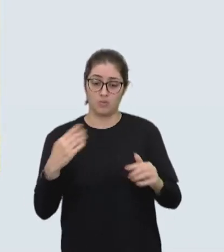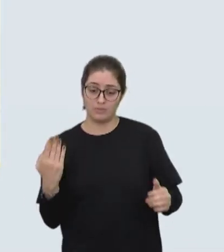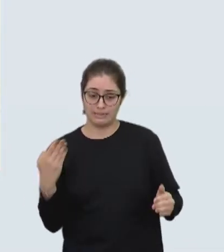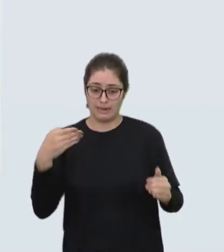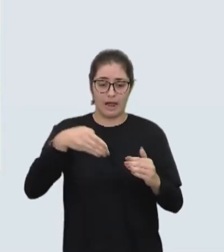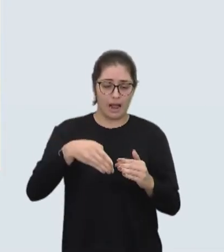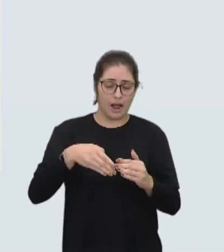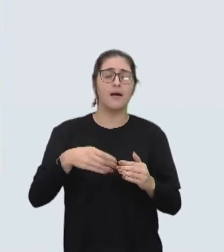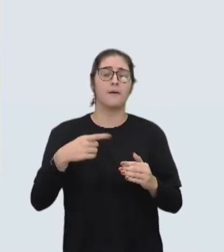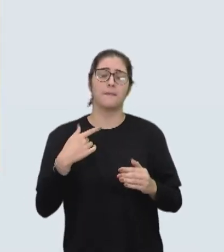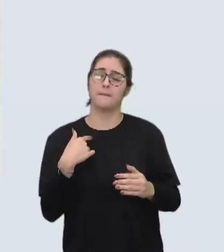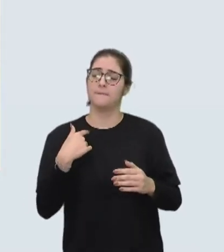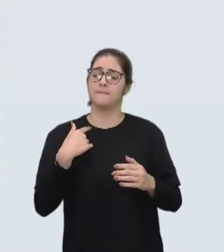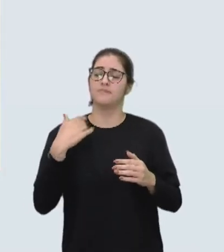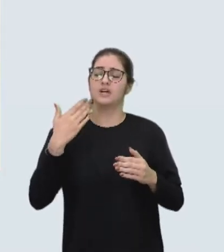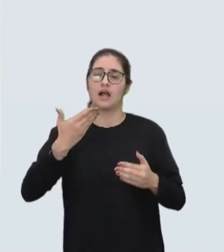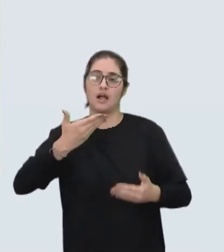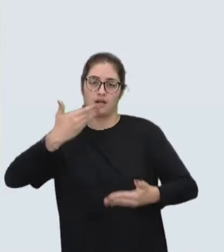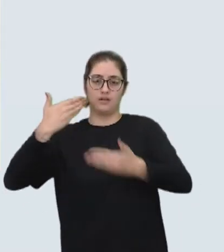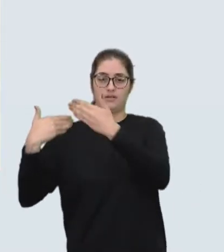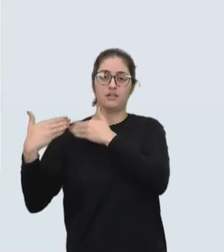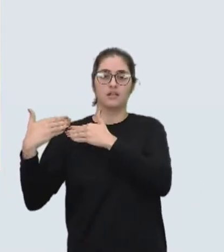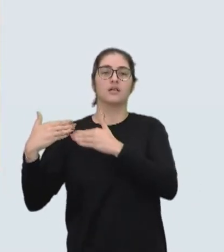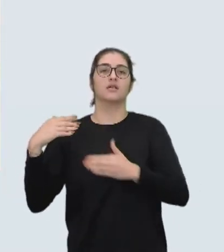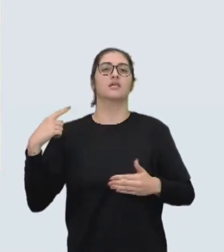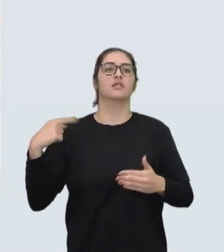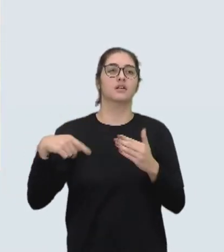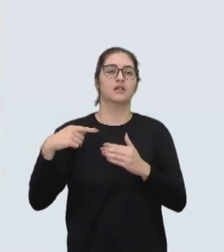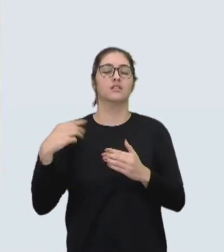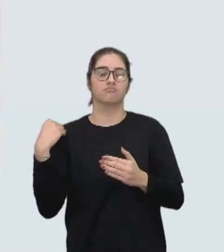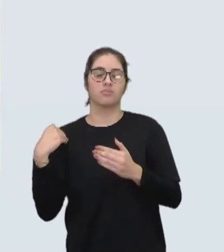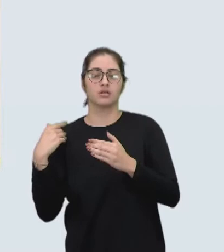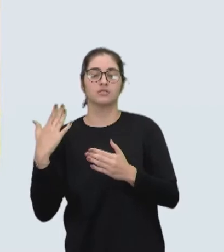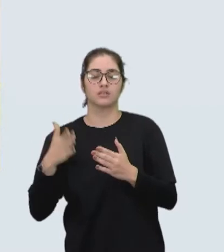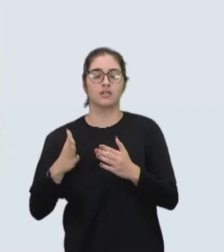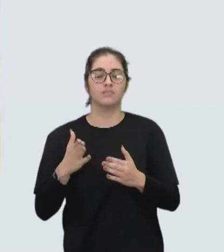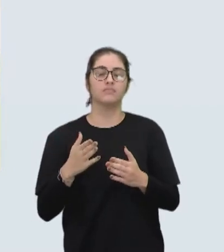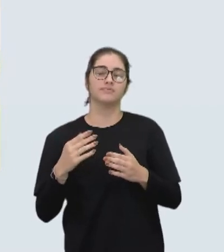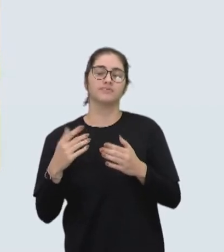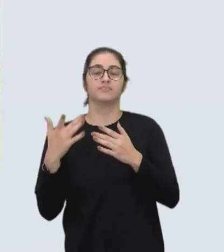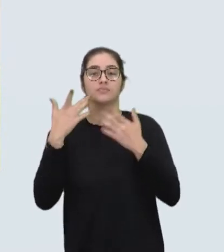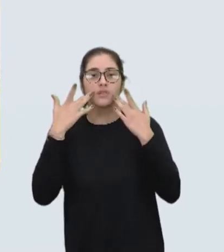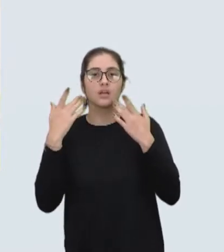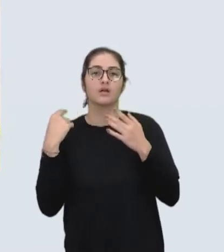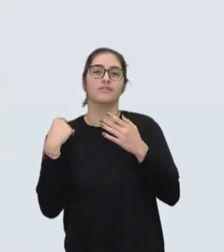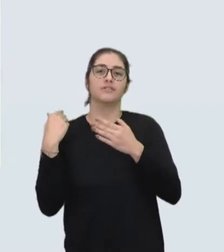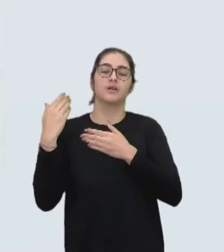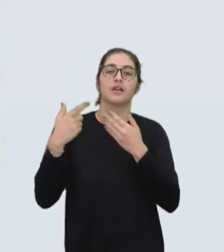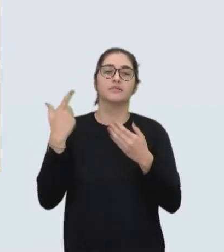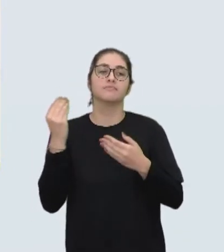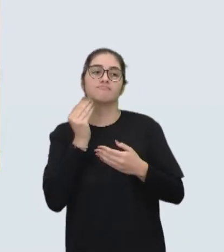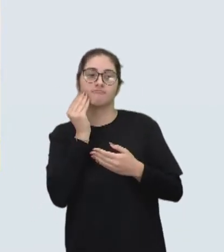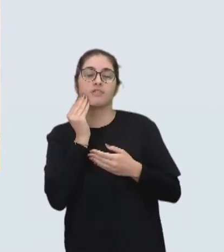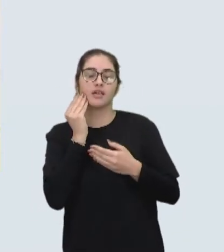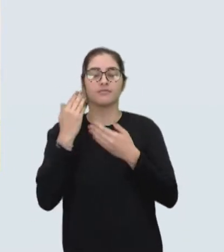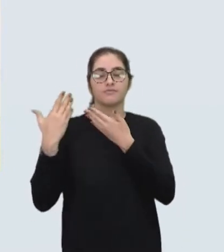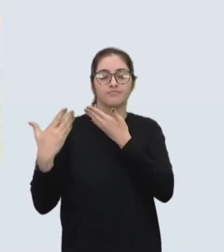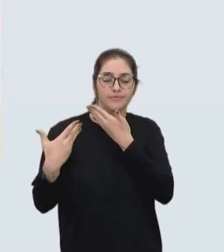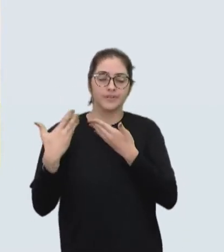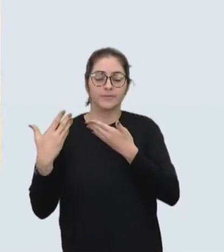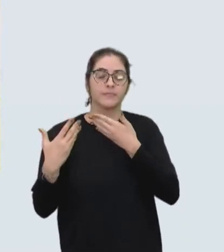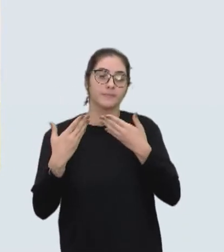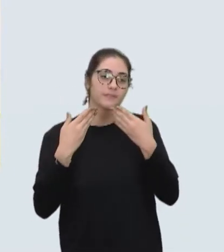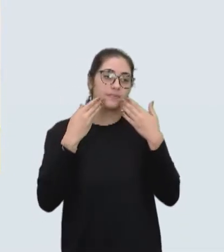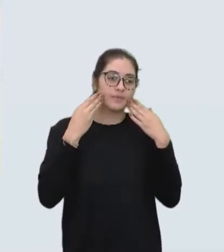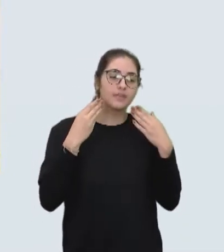uma companhia anterior, uma companhia menor, Certo. né, para ganhar um pouco de experiência. Estudei